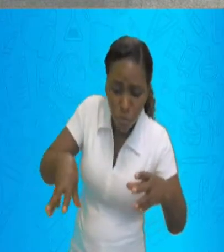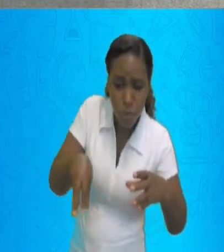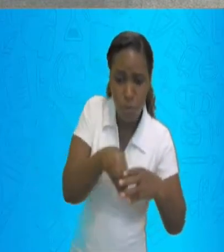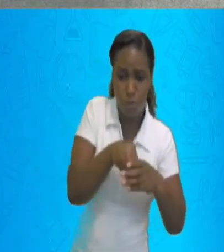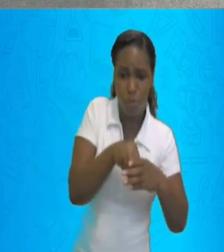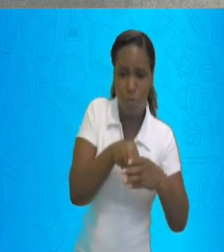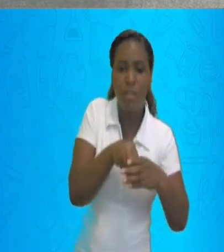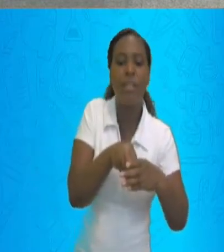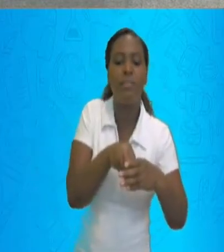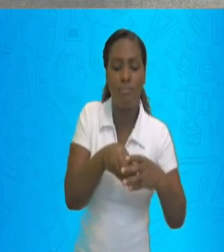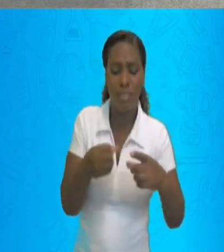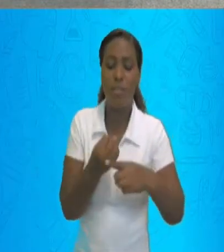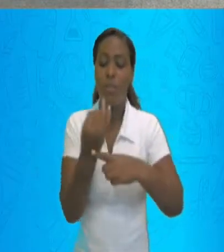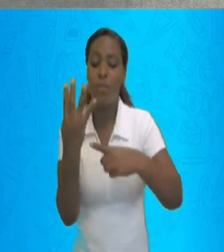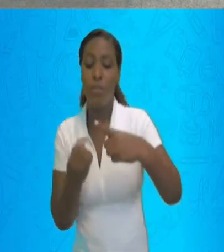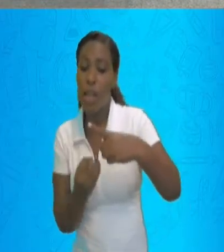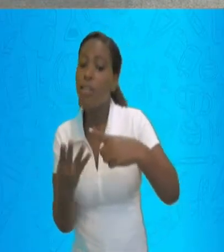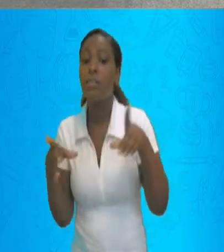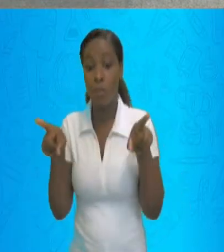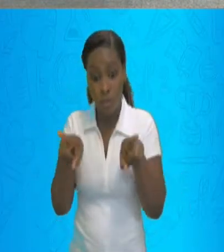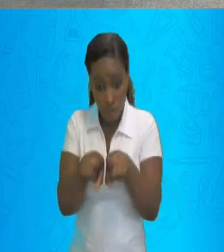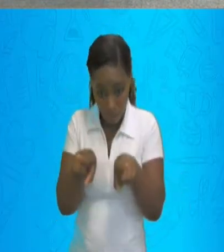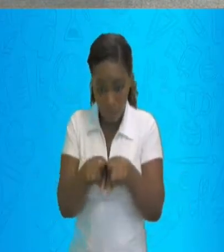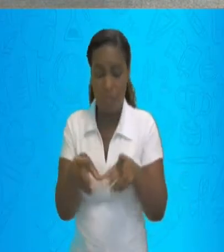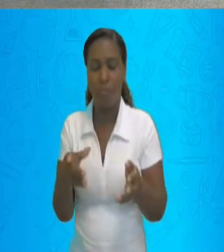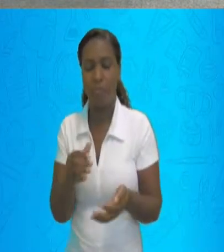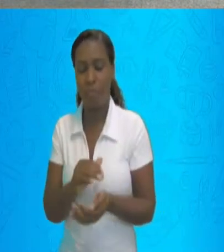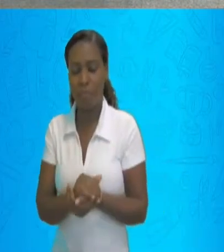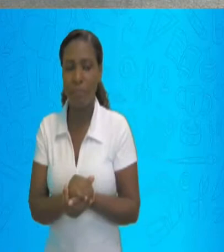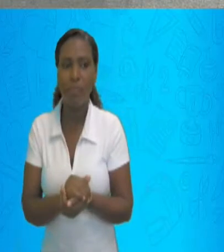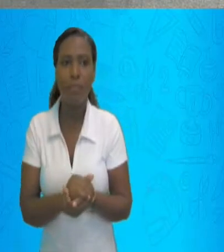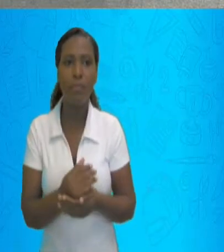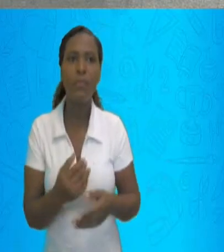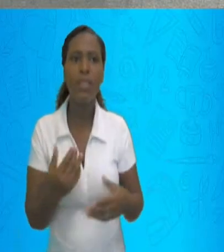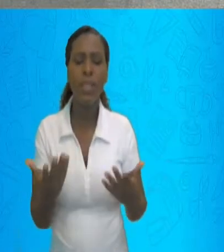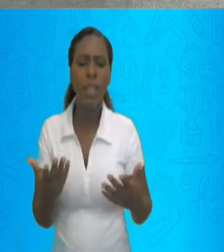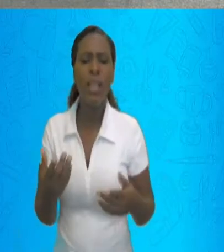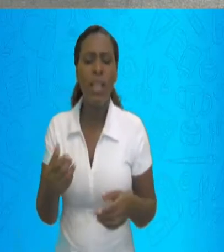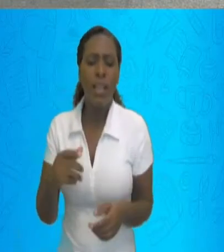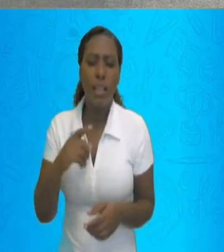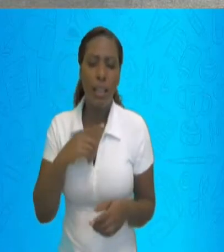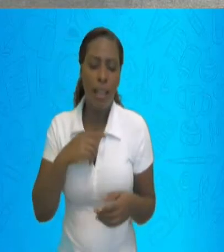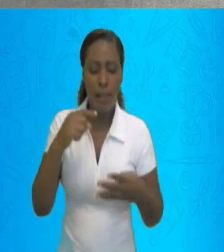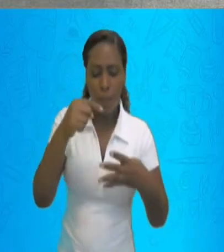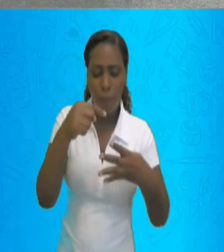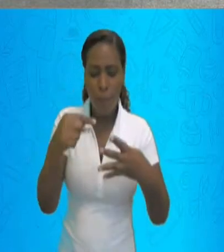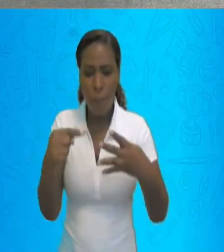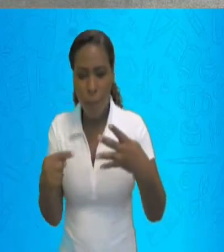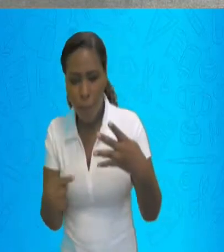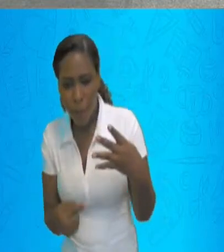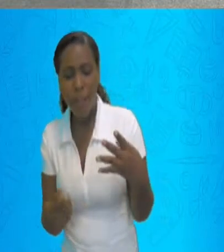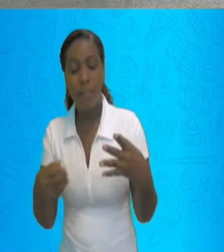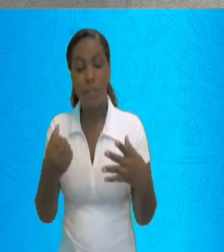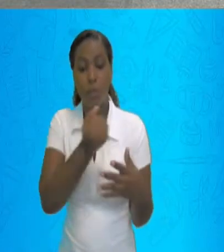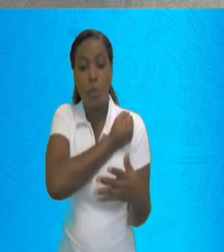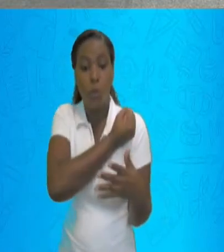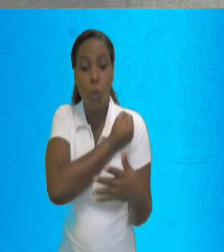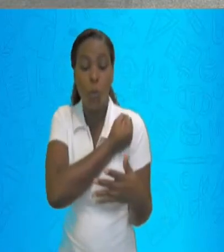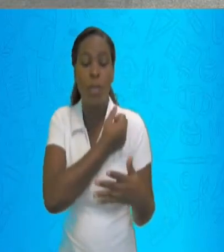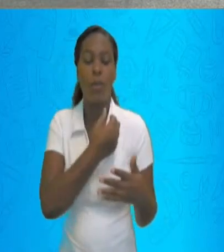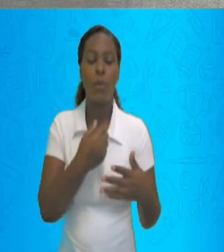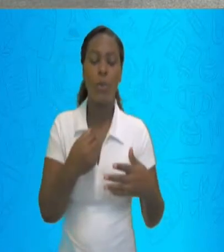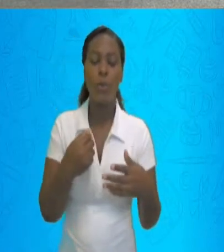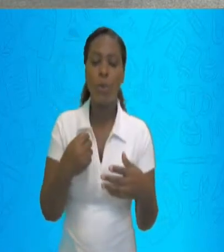a função desse grupo de conjuntos. É uma coleção de números que possuem características semelhantes.